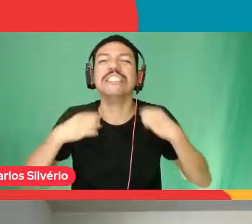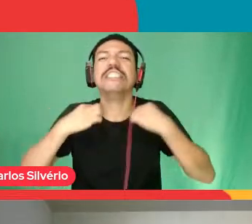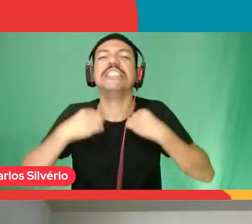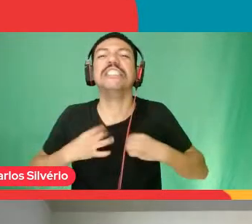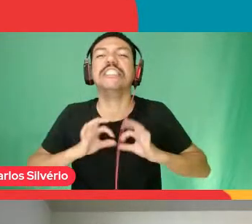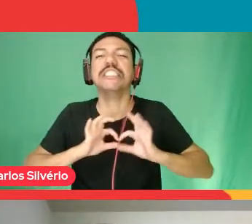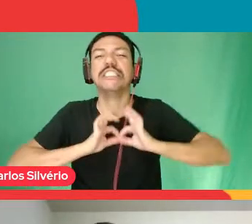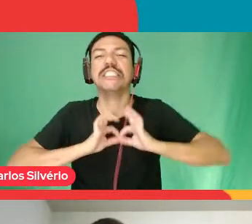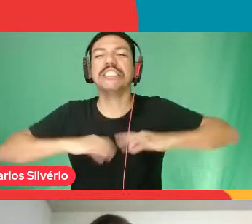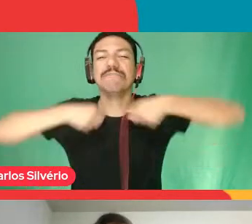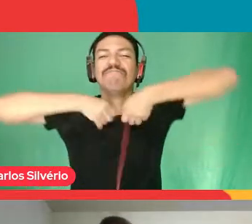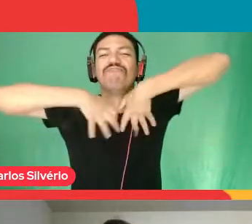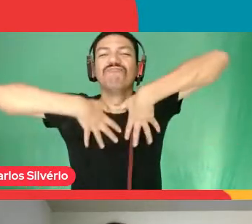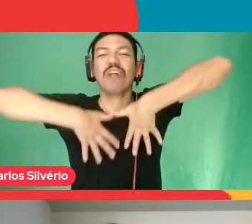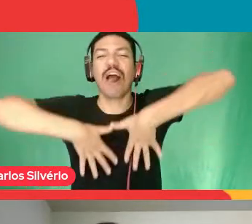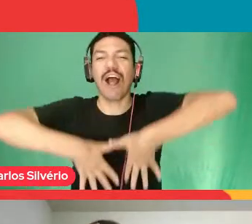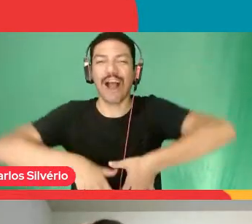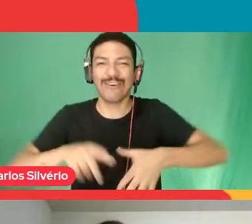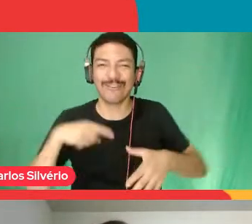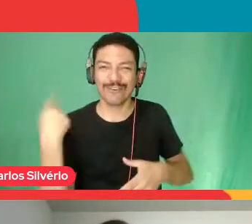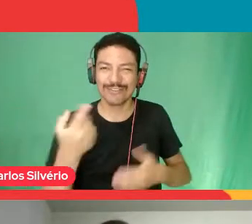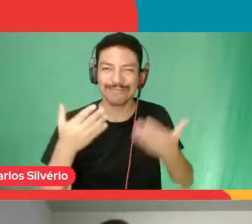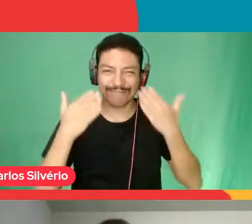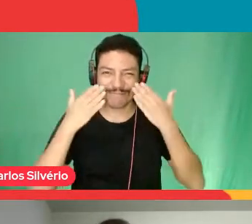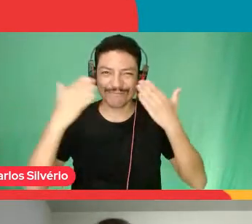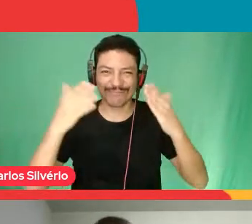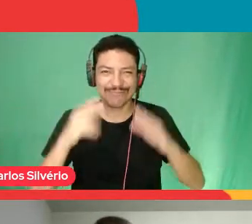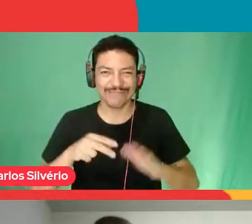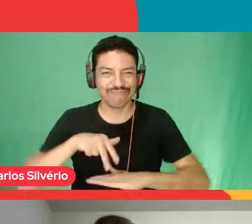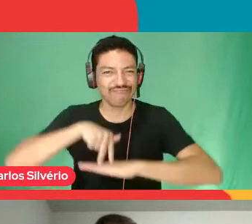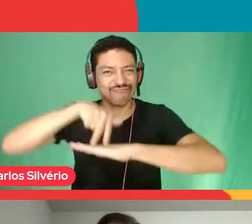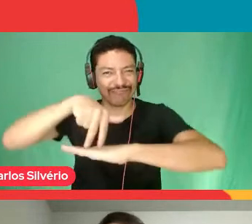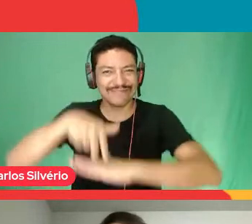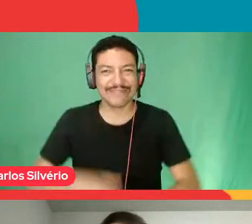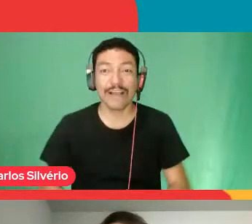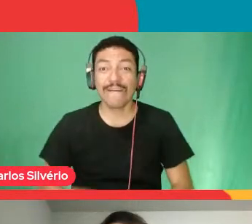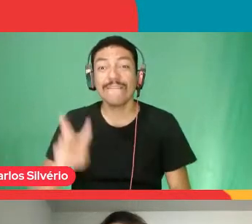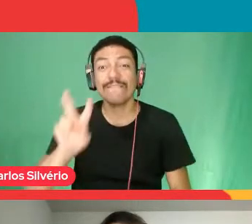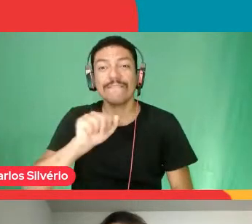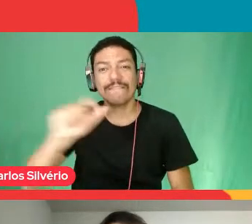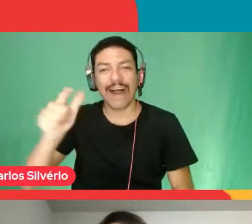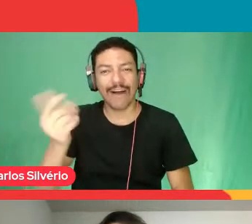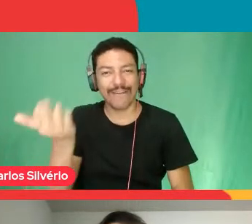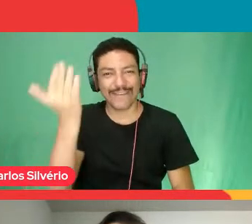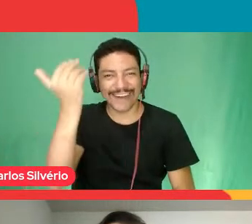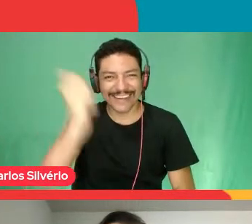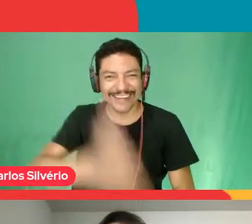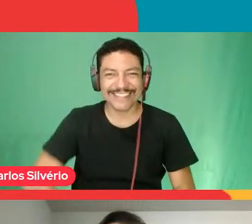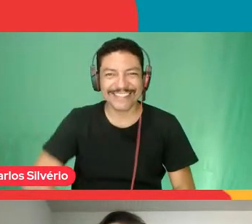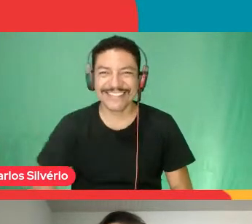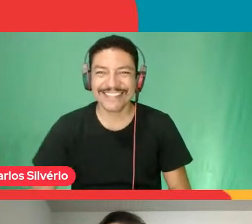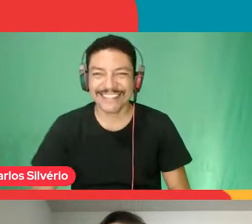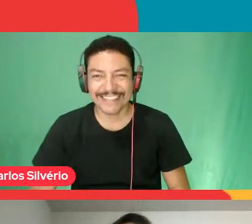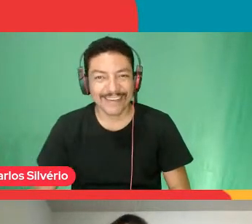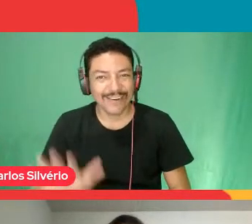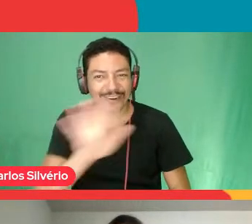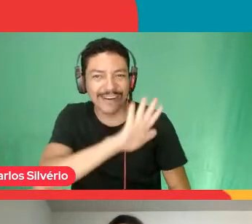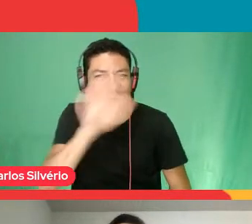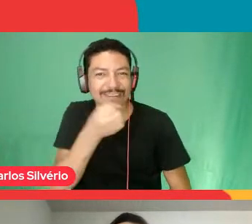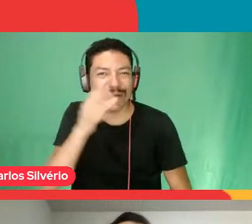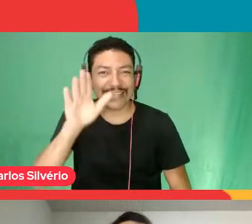escandaloso. Esse palco é nosso. Vai lá, Val. Ei, gente. Boa tarde, bom